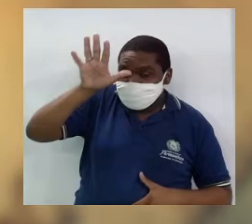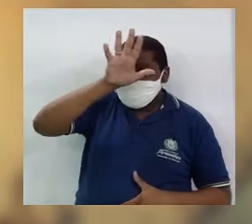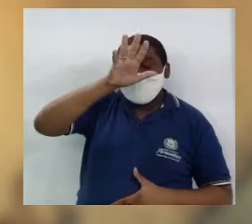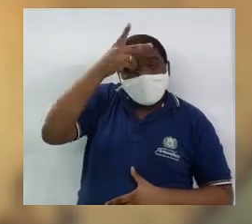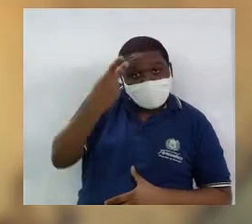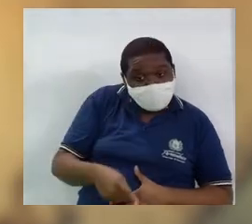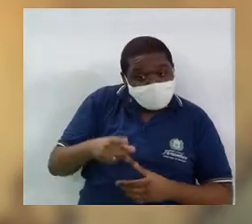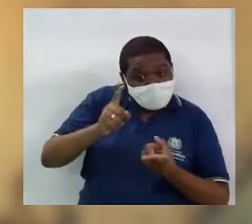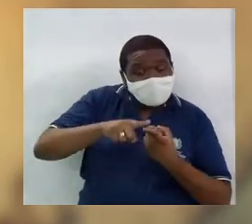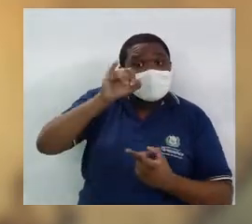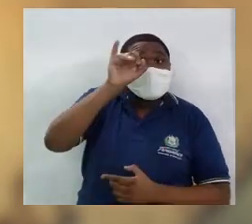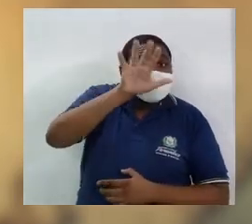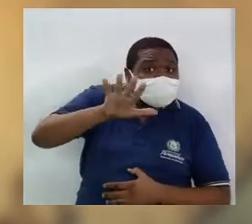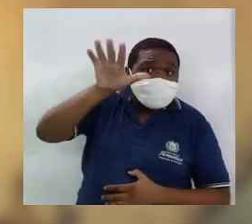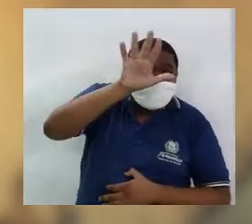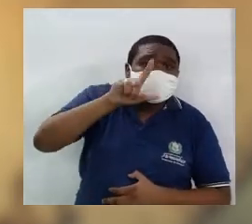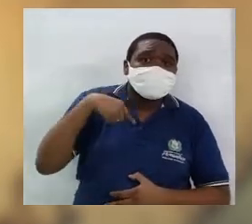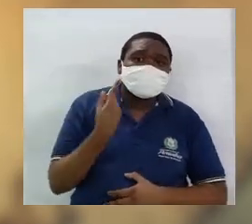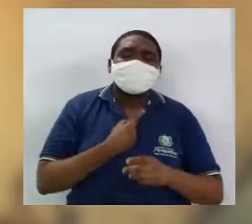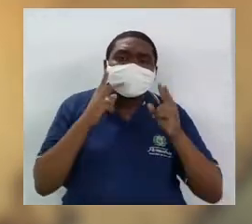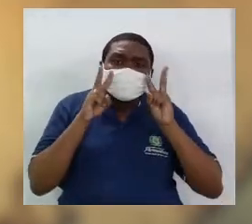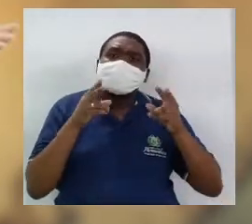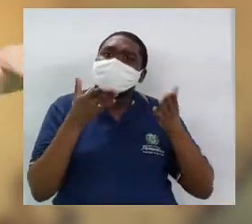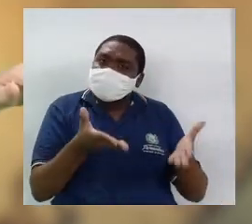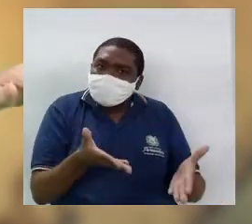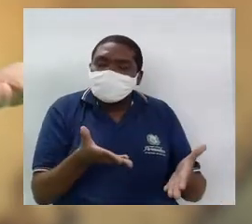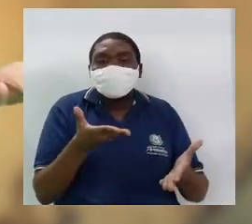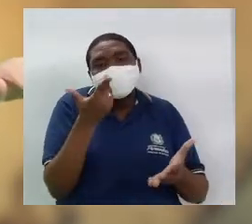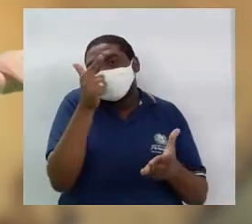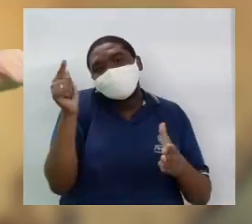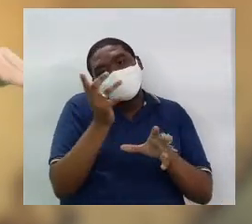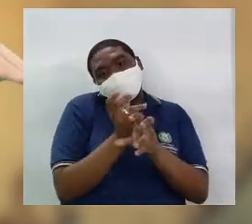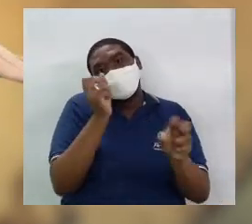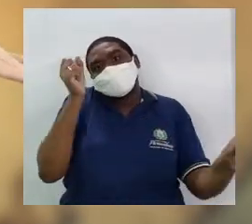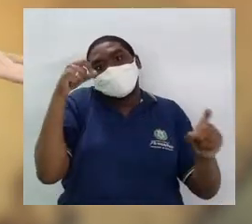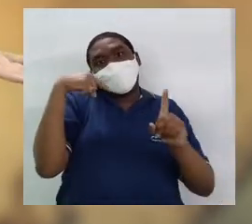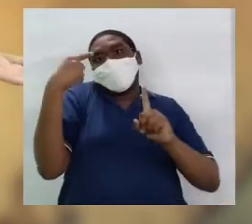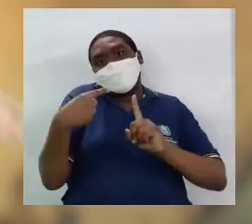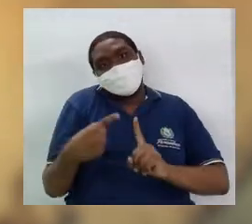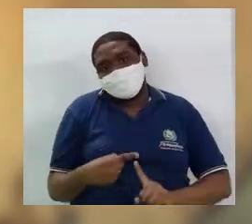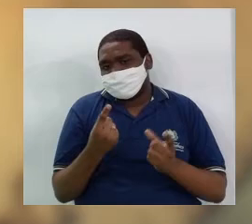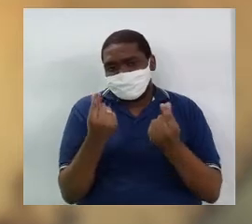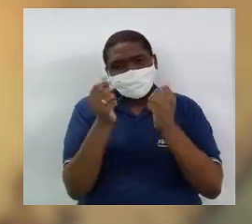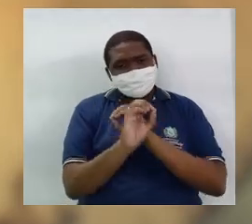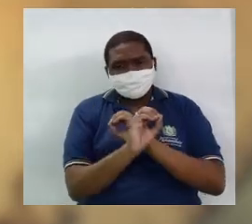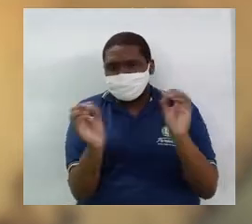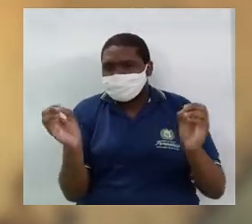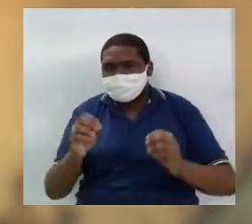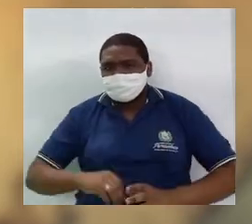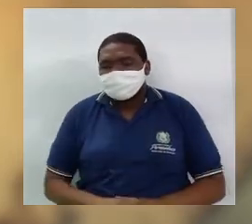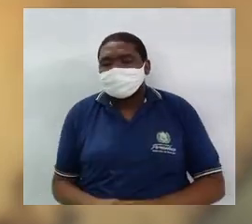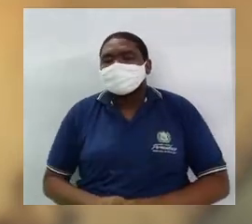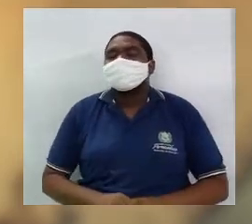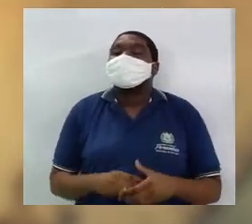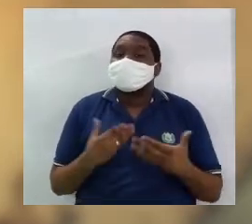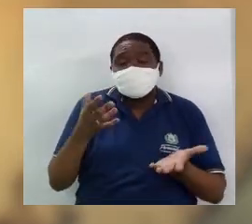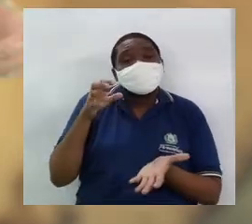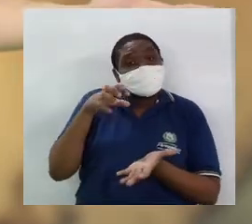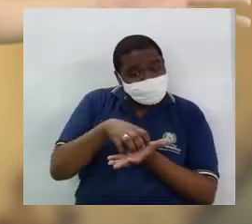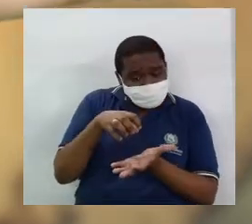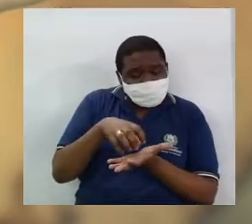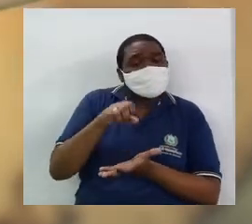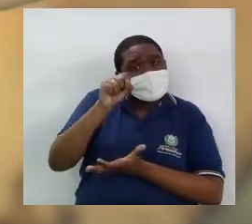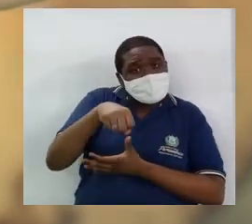quanto internacional, nós observamos que é sem fins lucrativos e é uma instituição